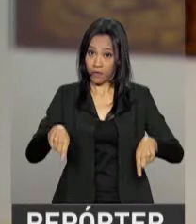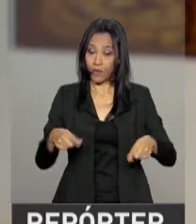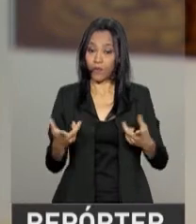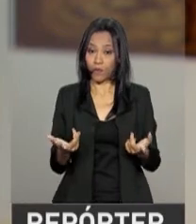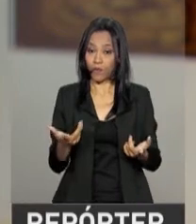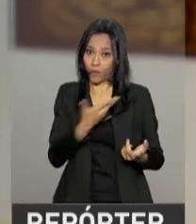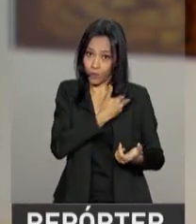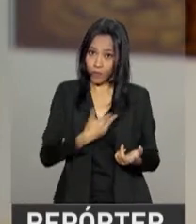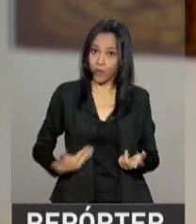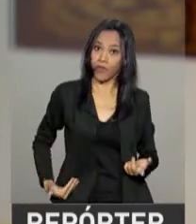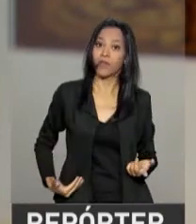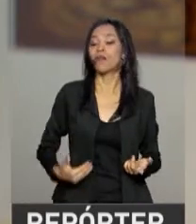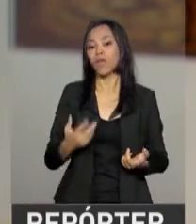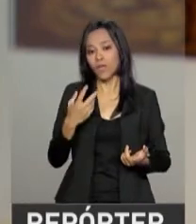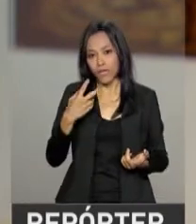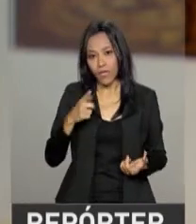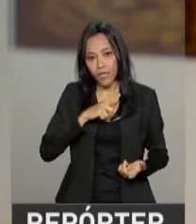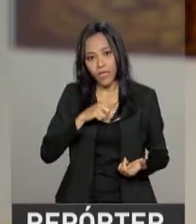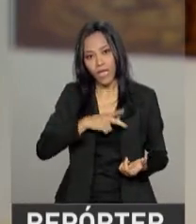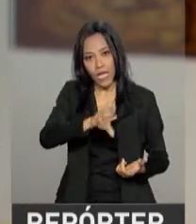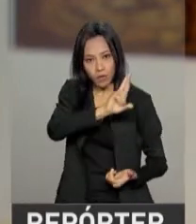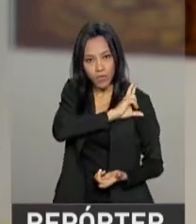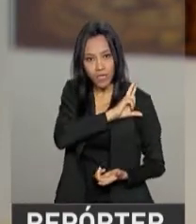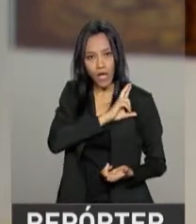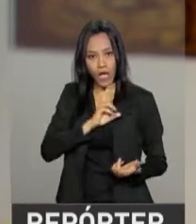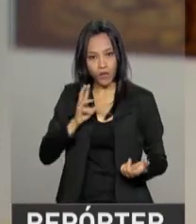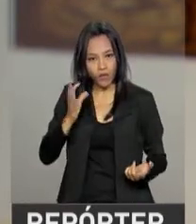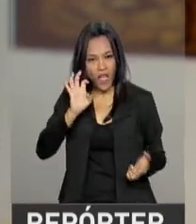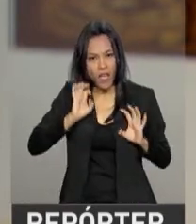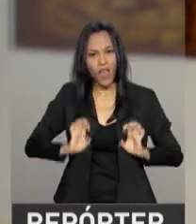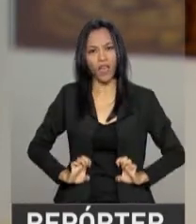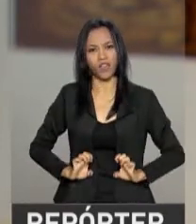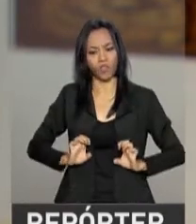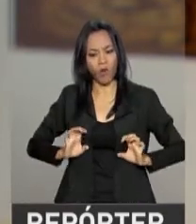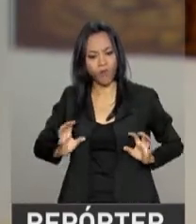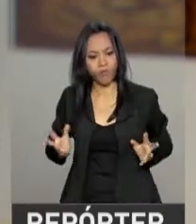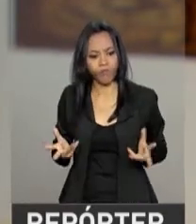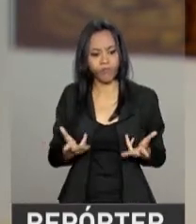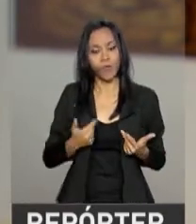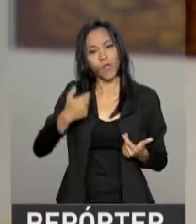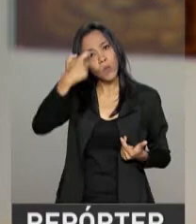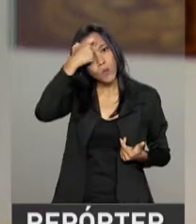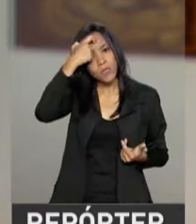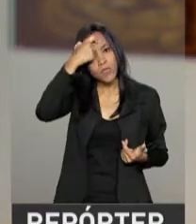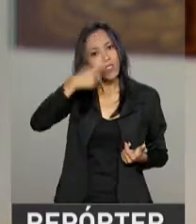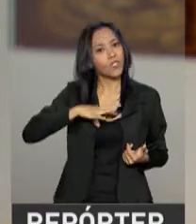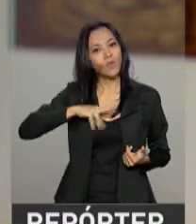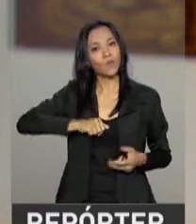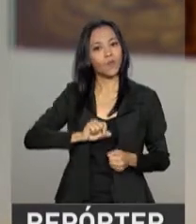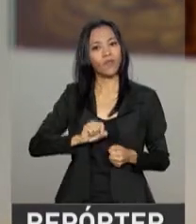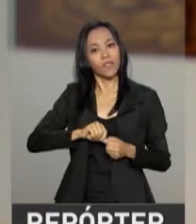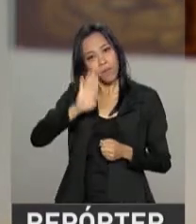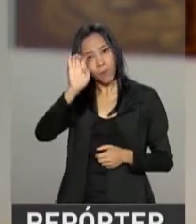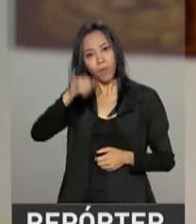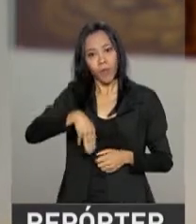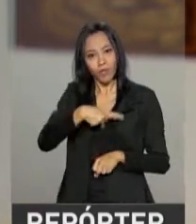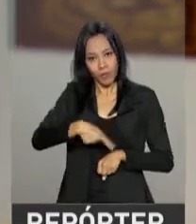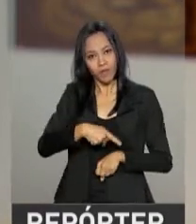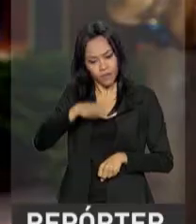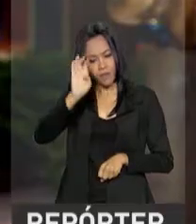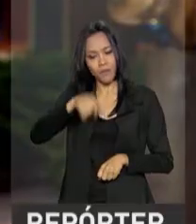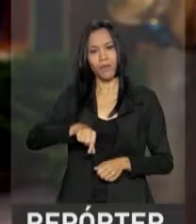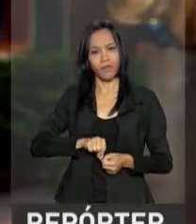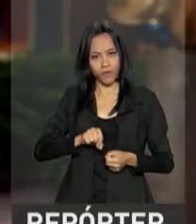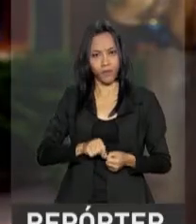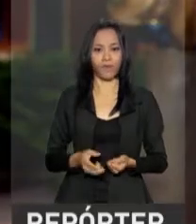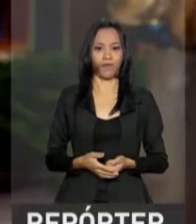ele for responsável, diligente, ético e consciente de que o que ele está fazendo é pelo bem do Brasil. Então tem que ser bem feito.